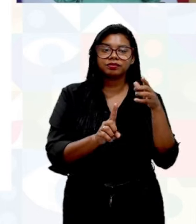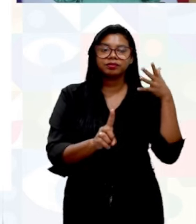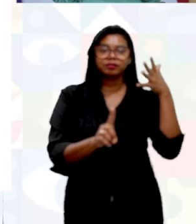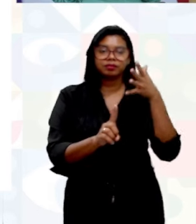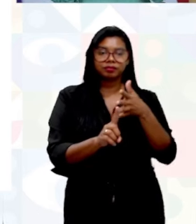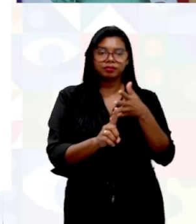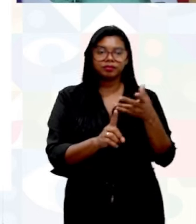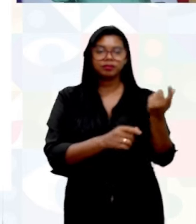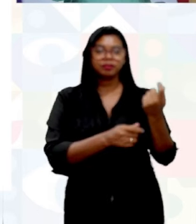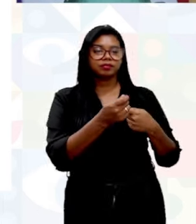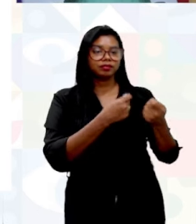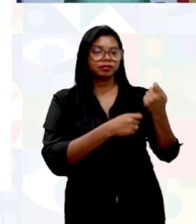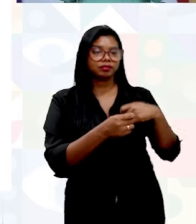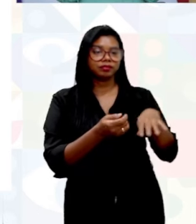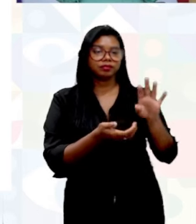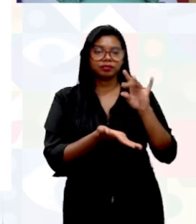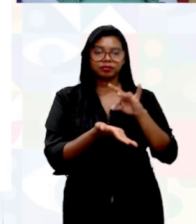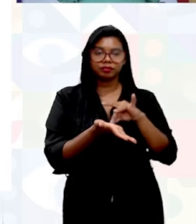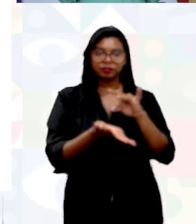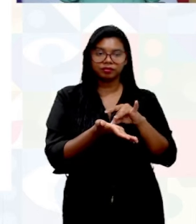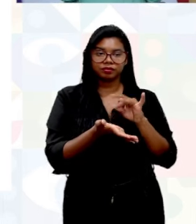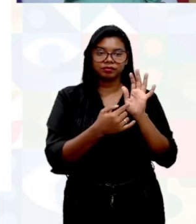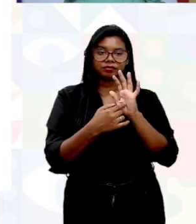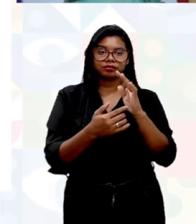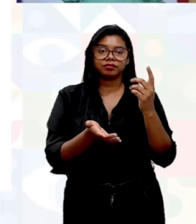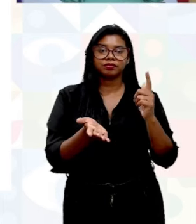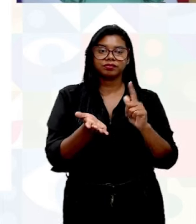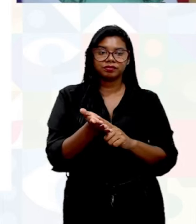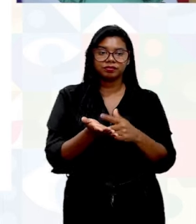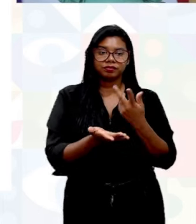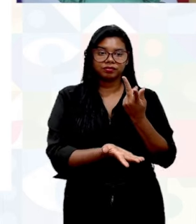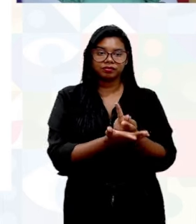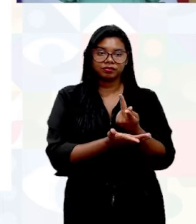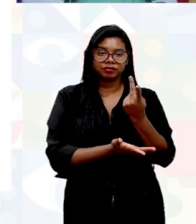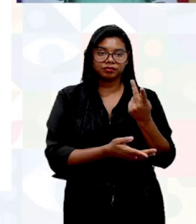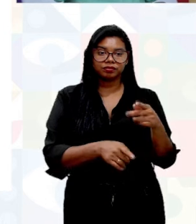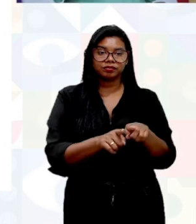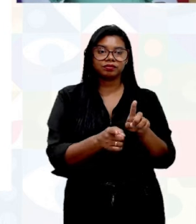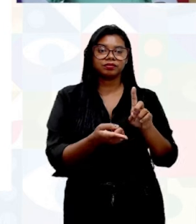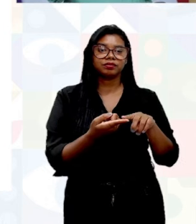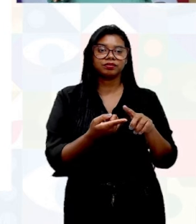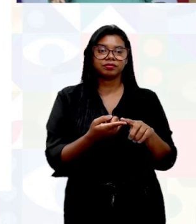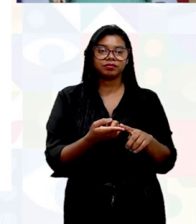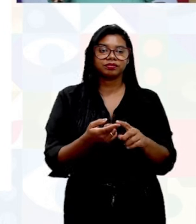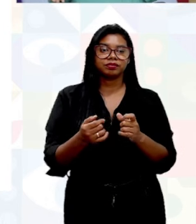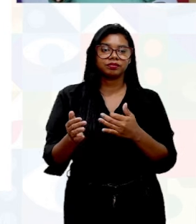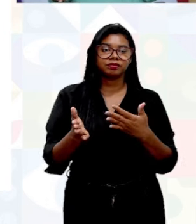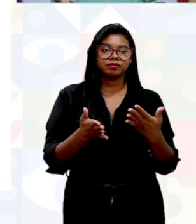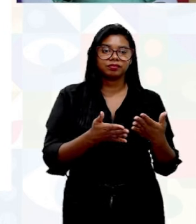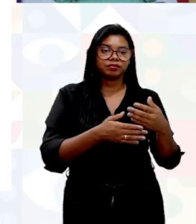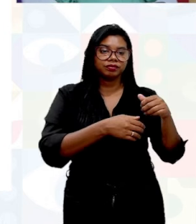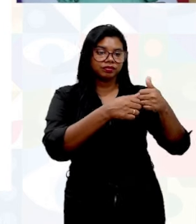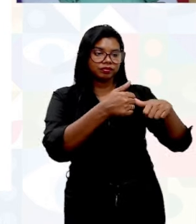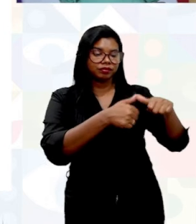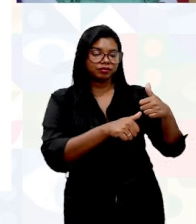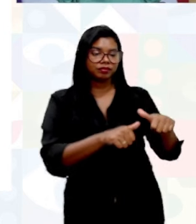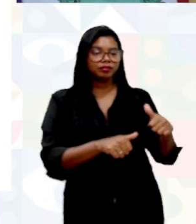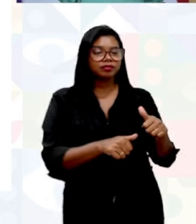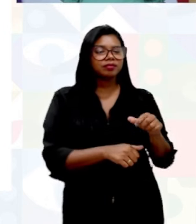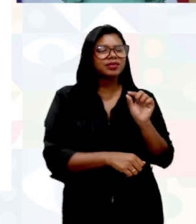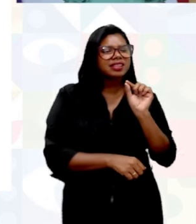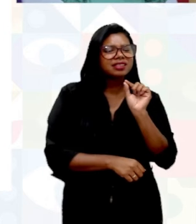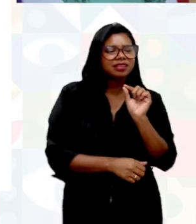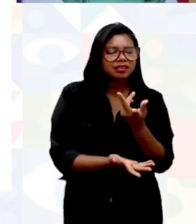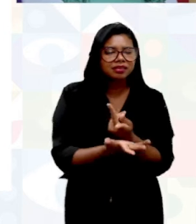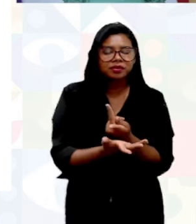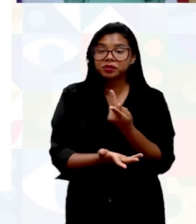da negociação realmente se concretizou, realmente aconteceu. E a parte da avaliação, né? Será que realmente eu fiz um